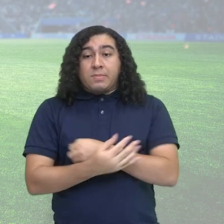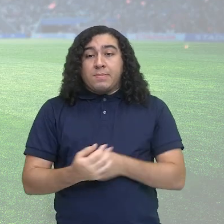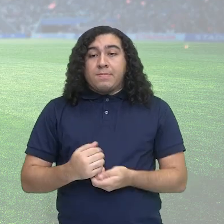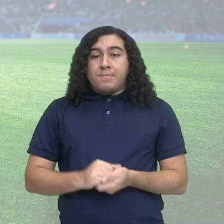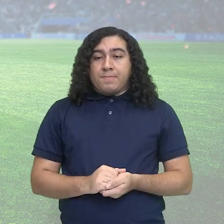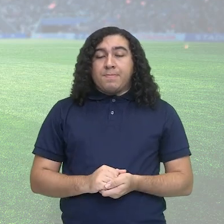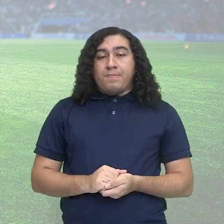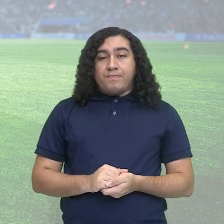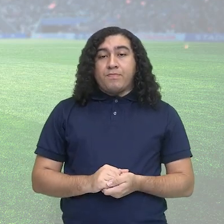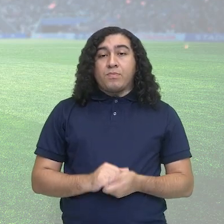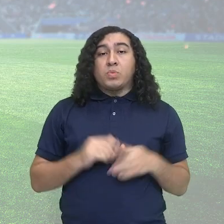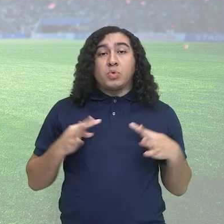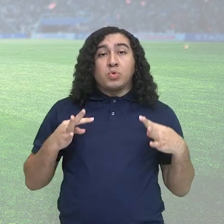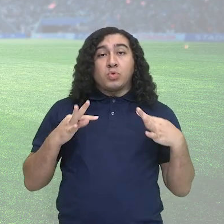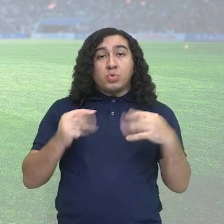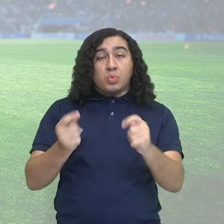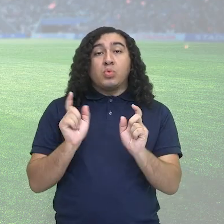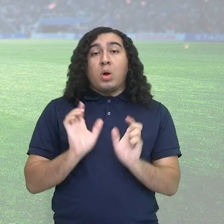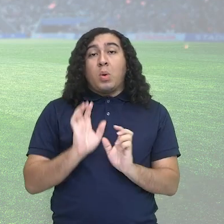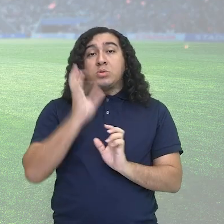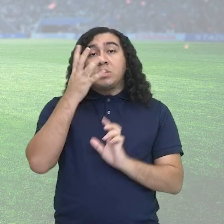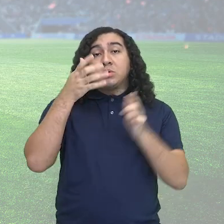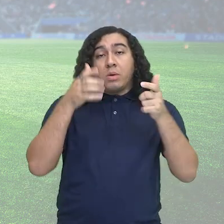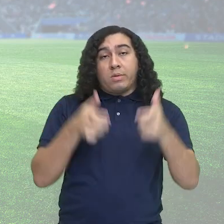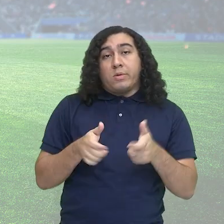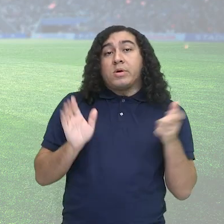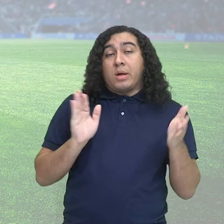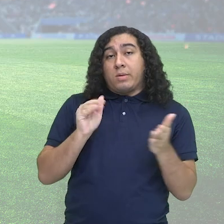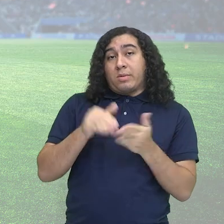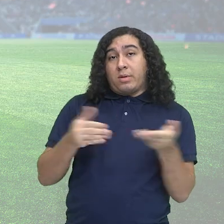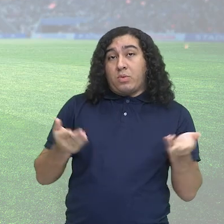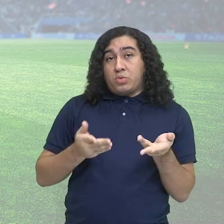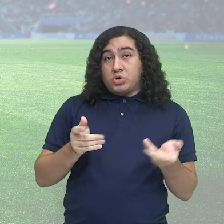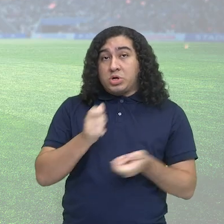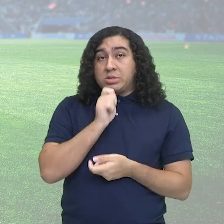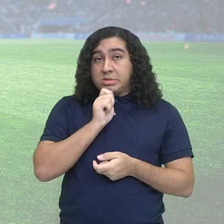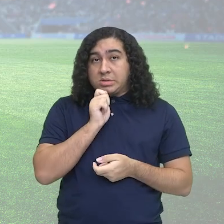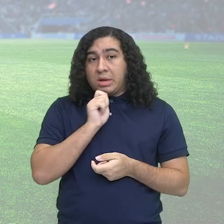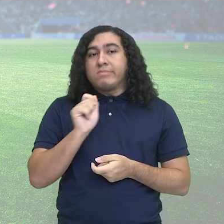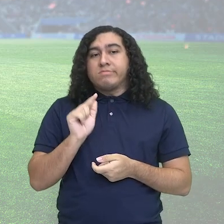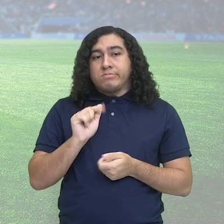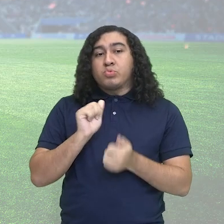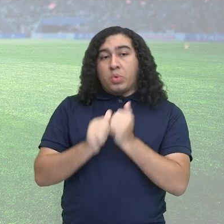isso aí acontece ainda no meio esportivo. Falando então sobre o